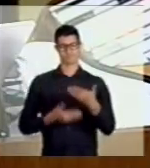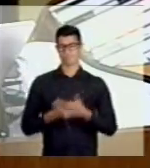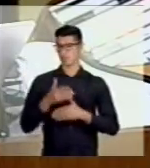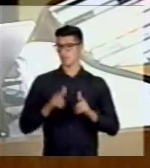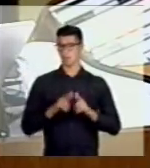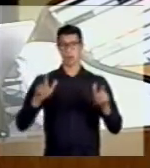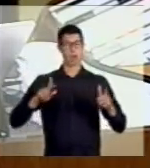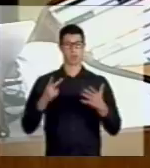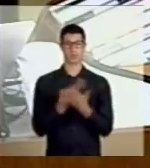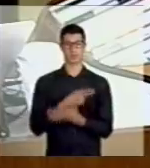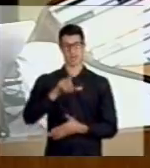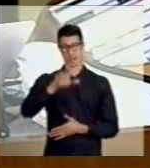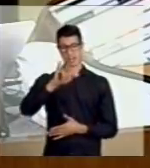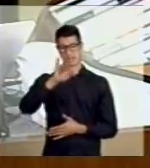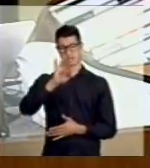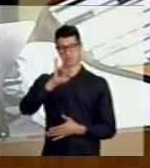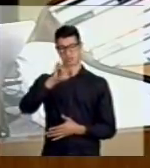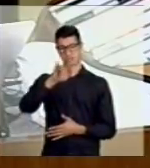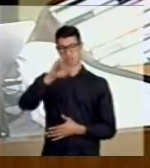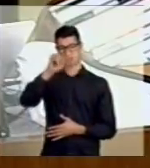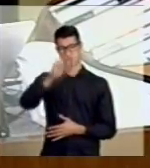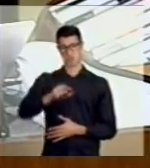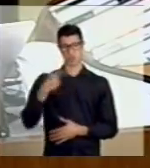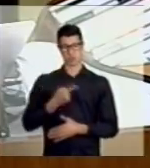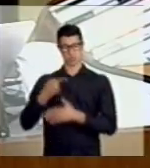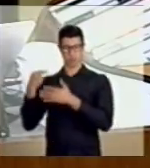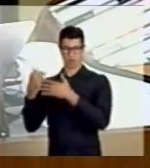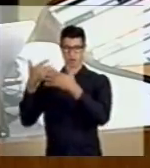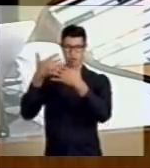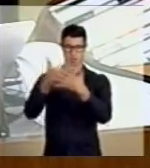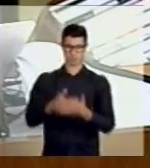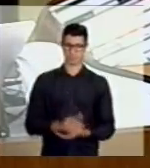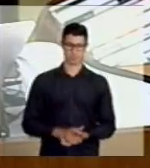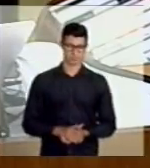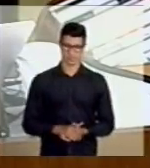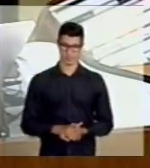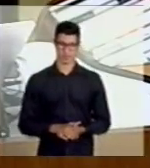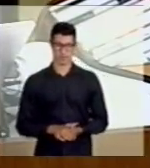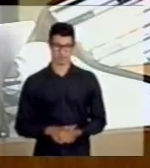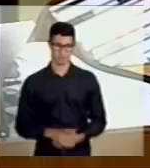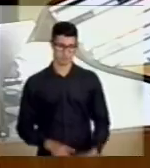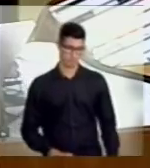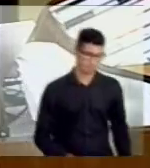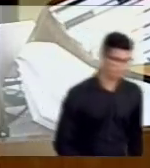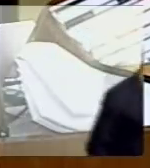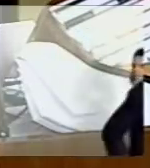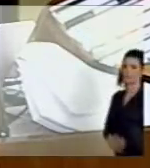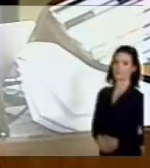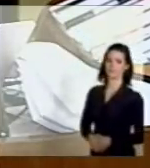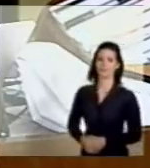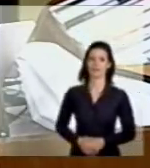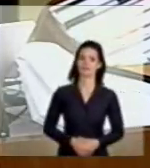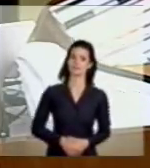maior episódio de litigiosidade repetitiva de nossa história. Se nós nos recordarmos, há cerca